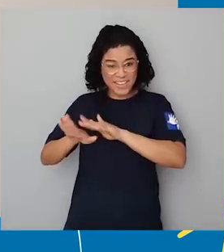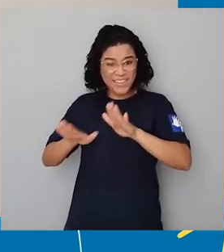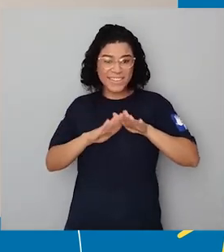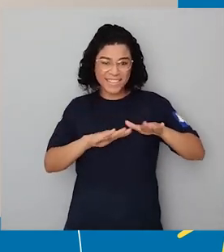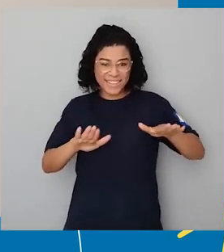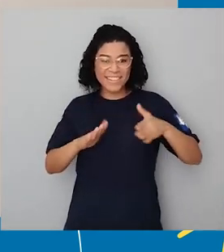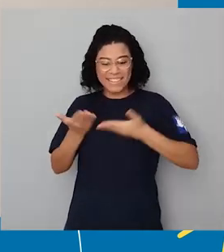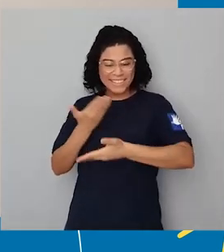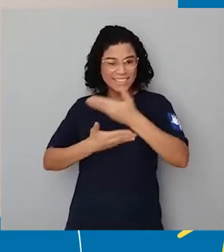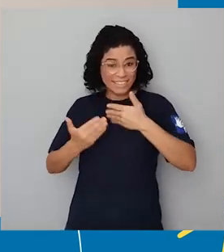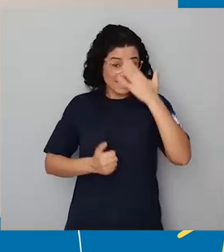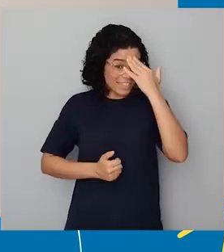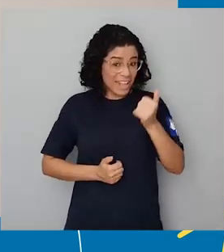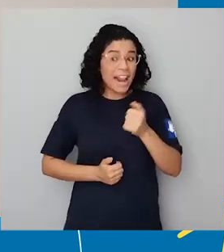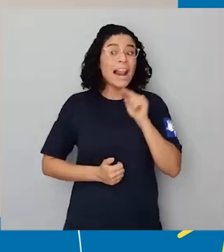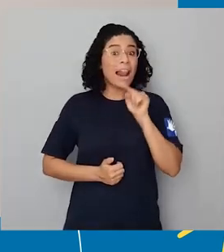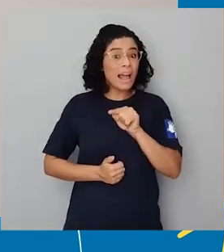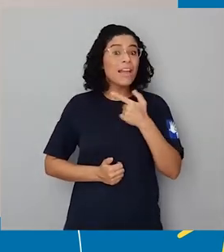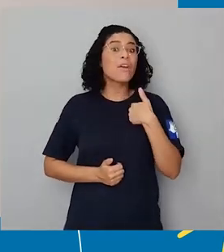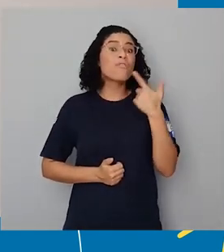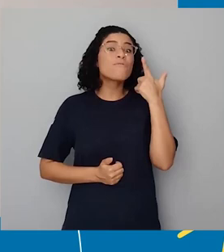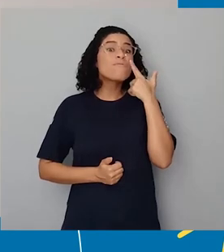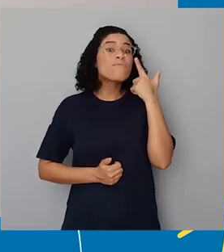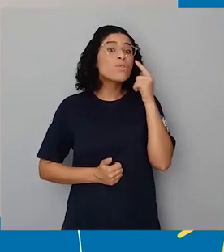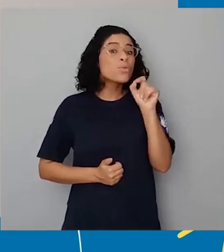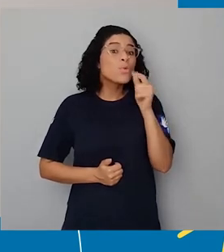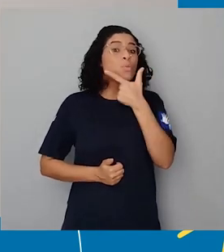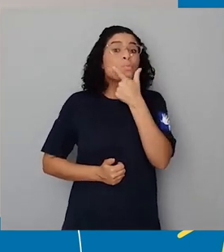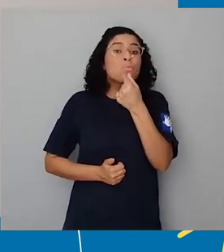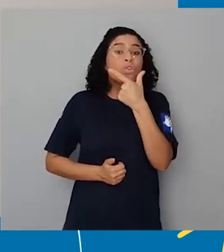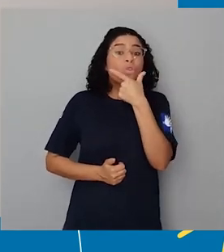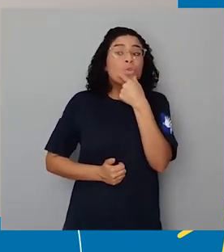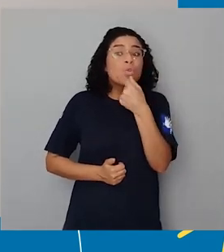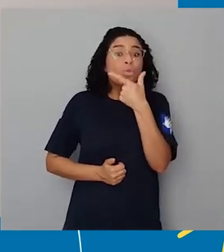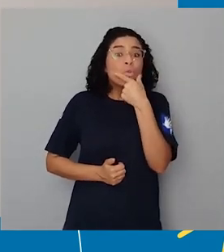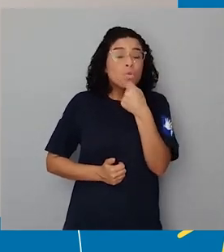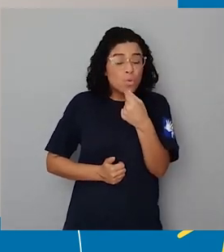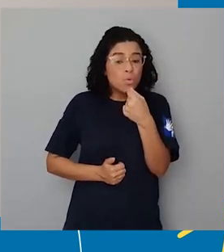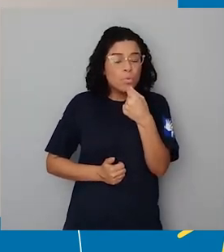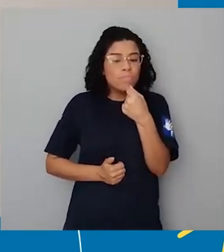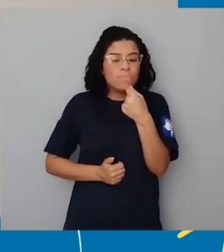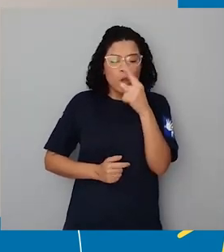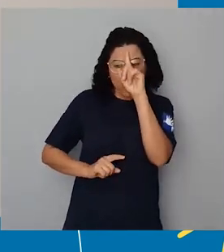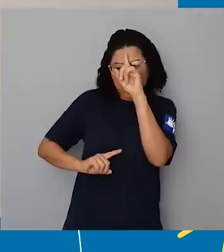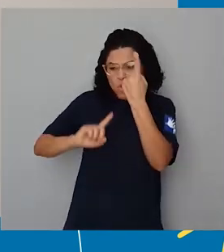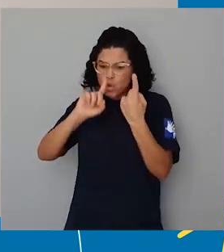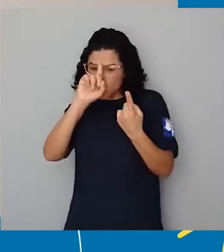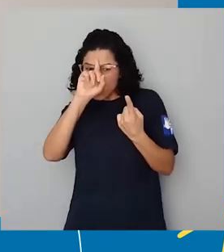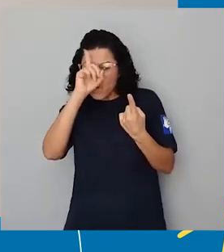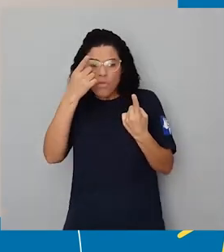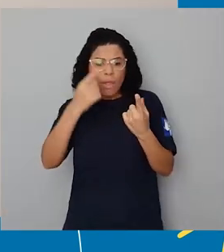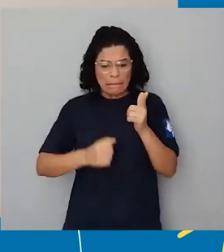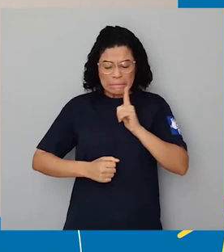o De Criança para Criança. E lá tem um episódio de um garoto. E esse garoto tinha algumas